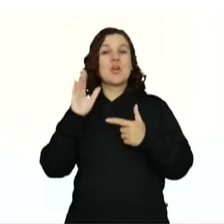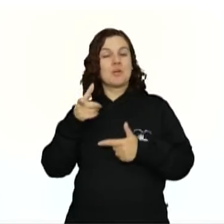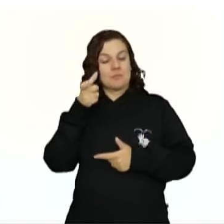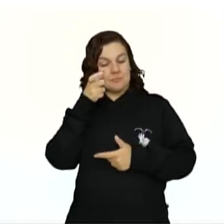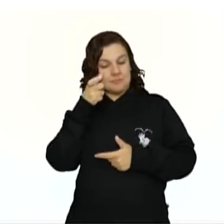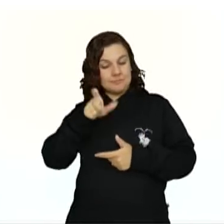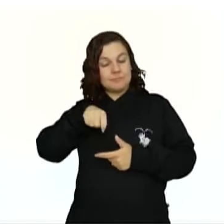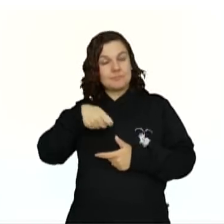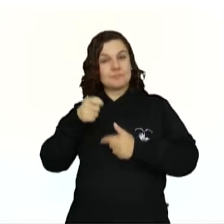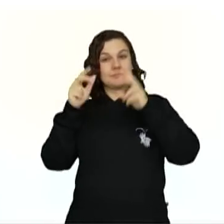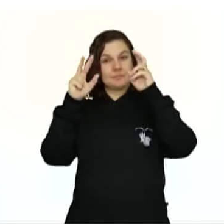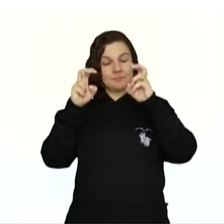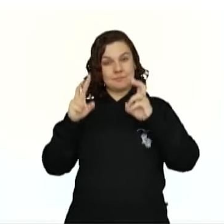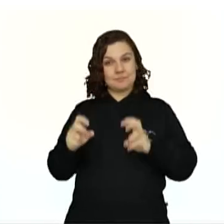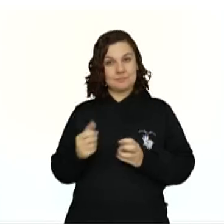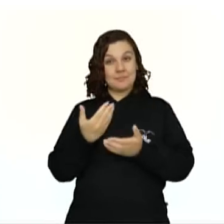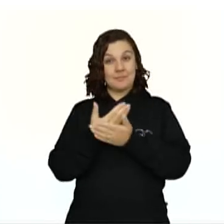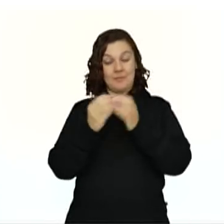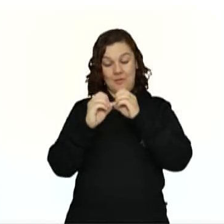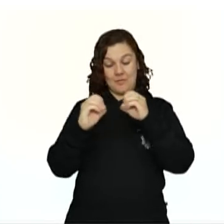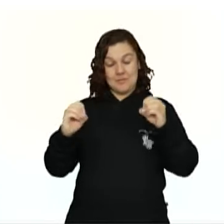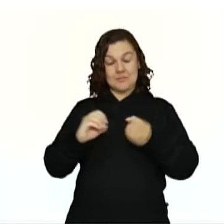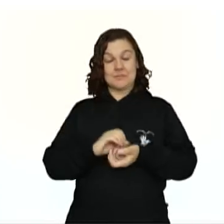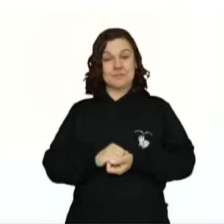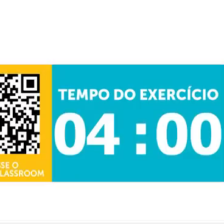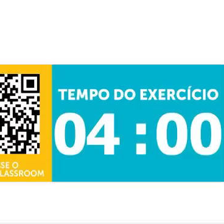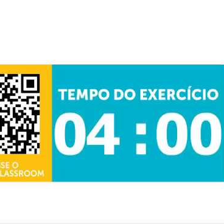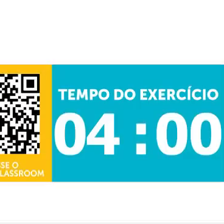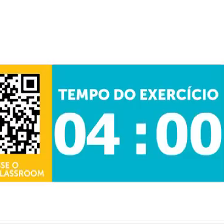vimos sobre esses dois termos da oração.